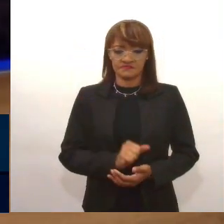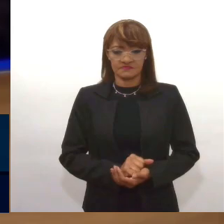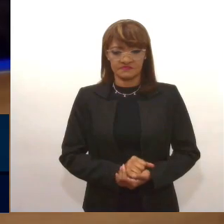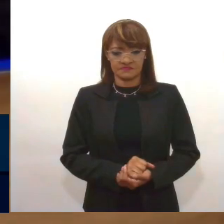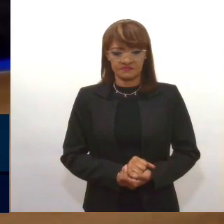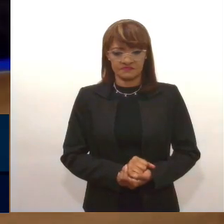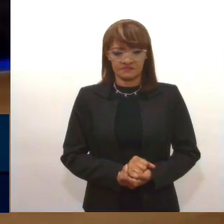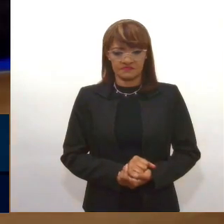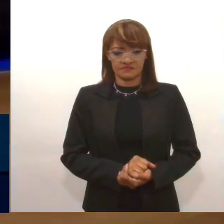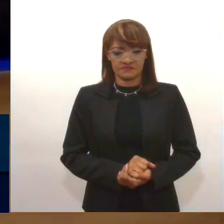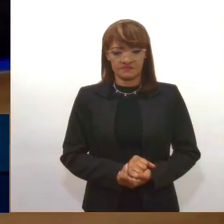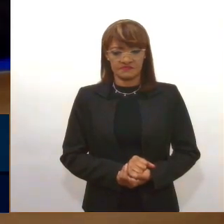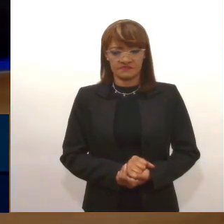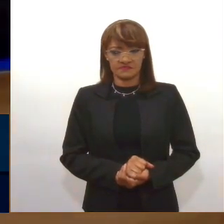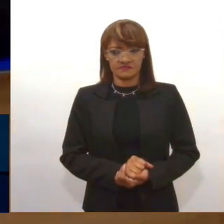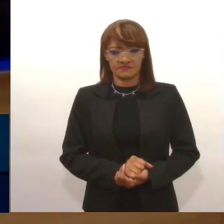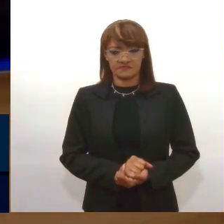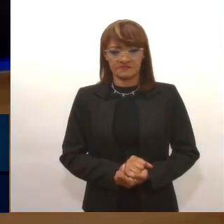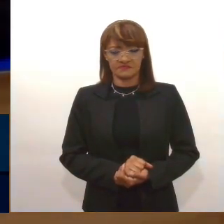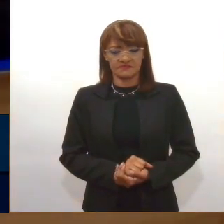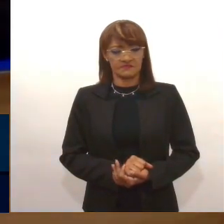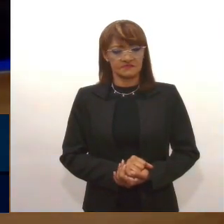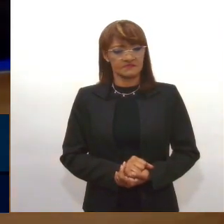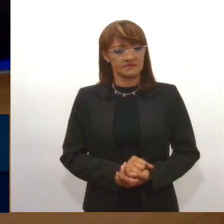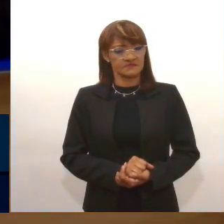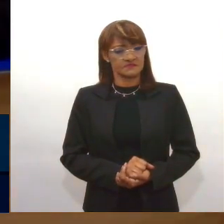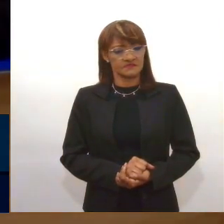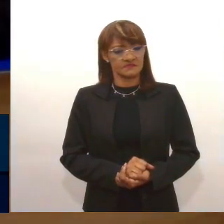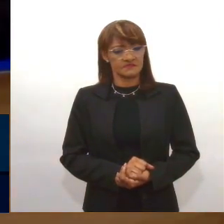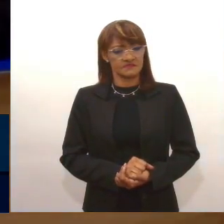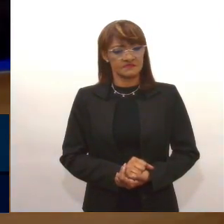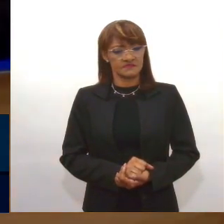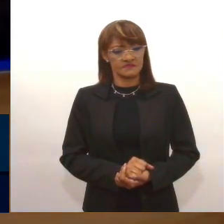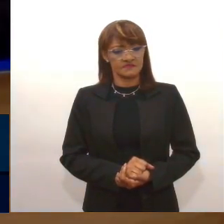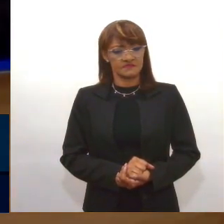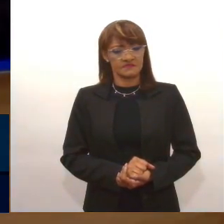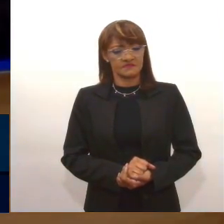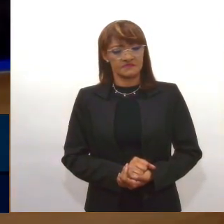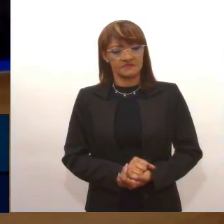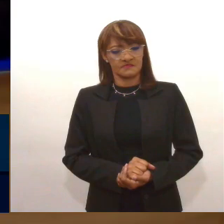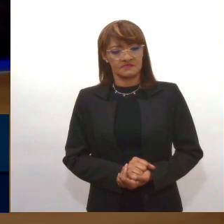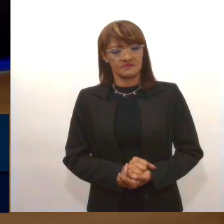mas na verdade tá aqui ó do lado do famoso